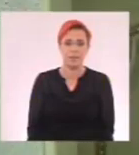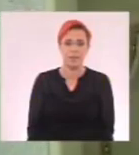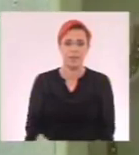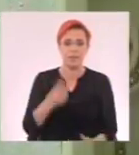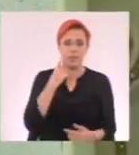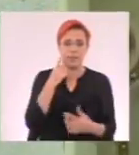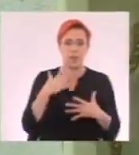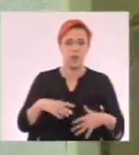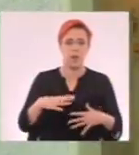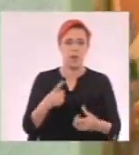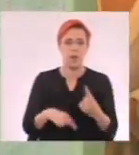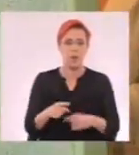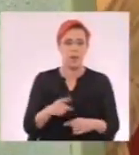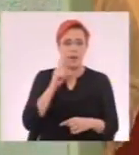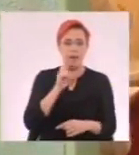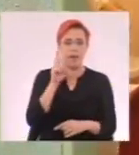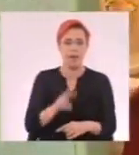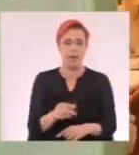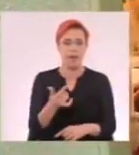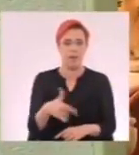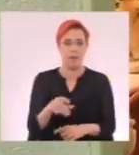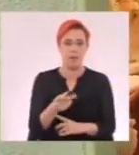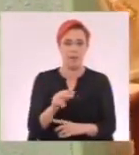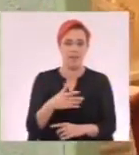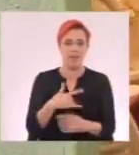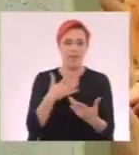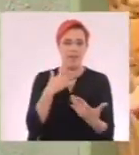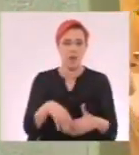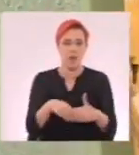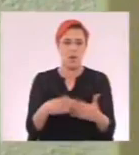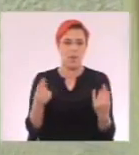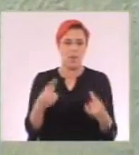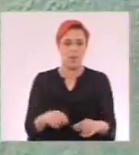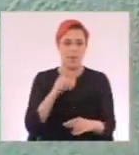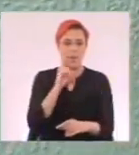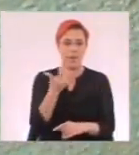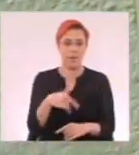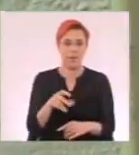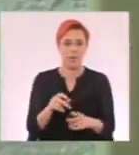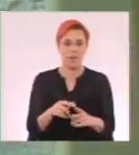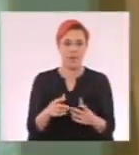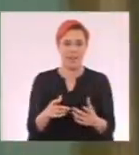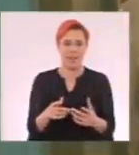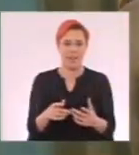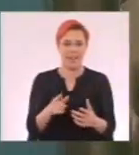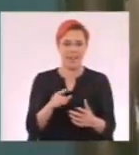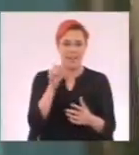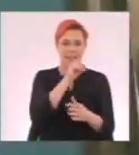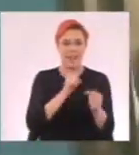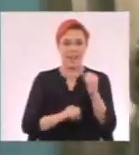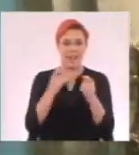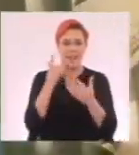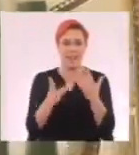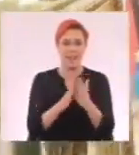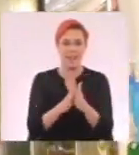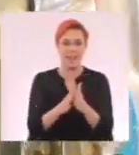Estão a trocar de roupa. Esta mulher é a Bruna Andrade. É só para dar um cumprimento. Bruna Andrade. Ela canta, dança e representa